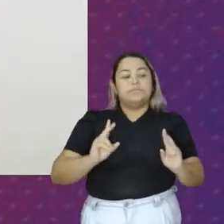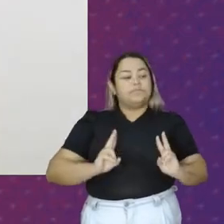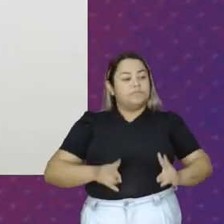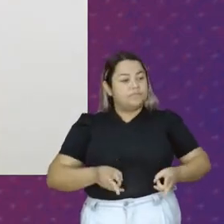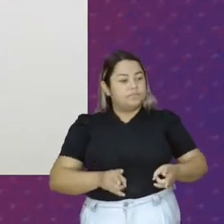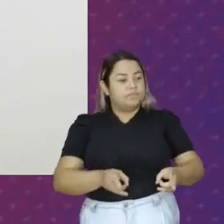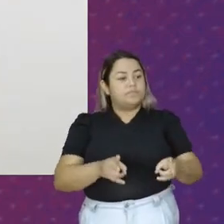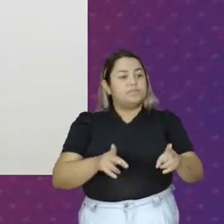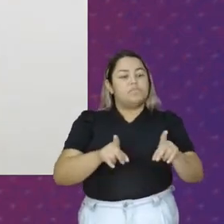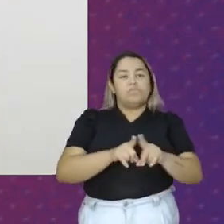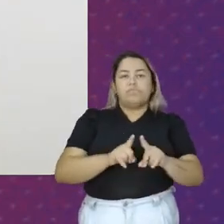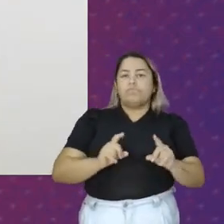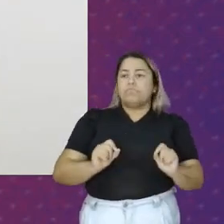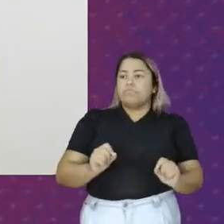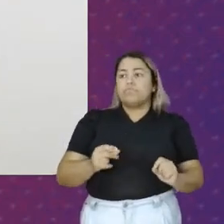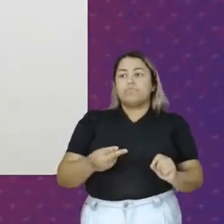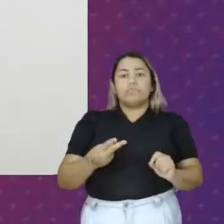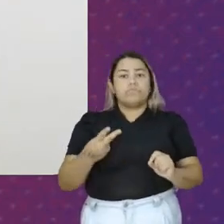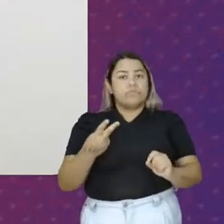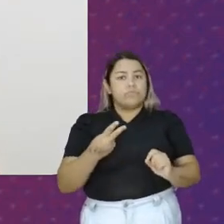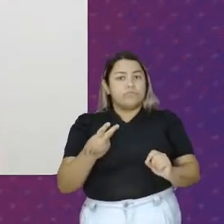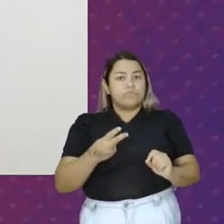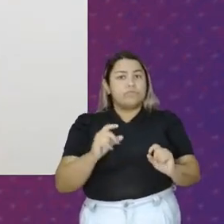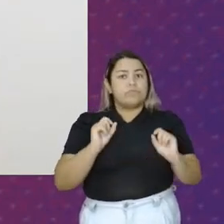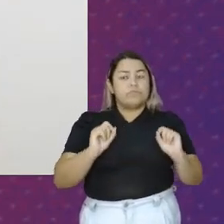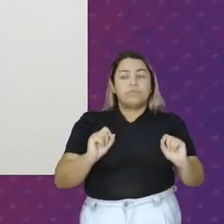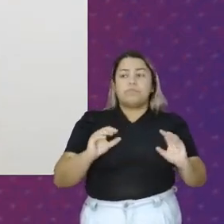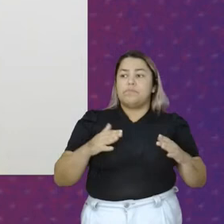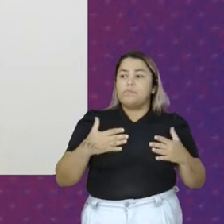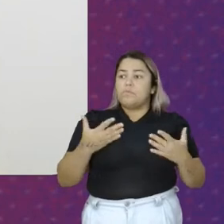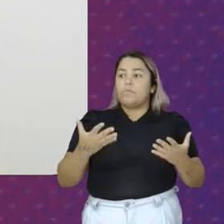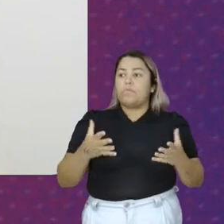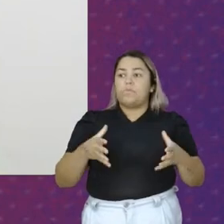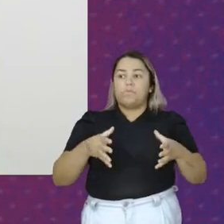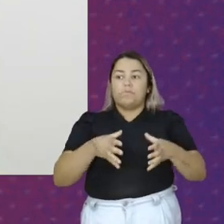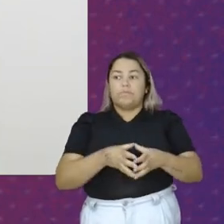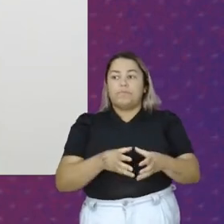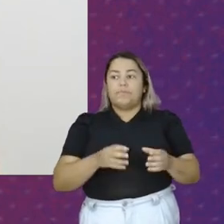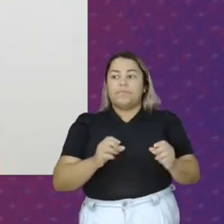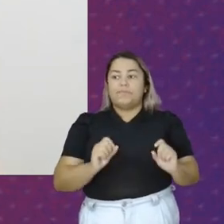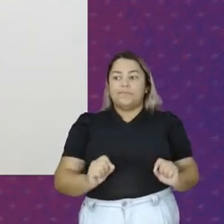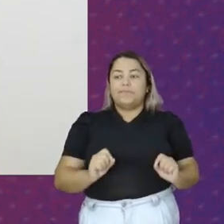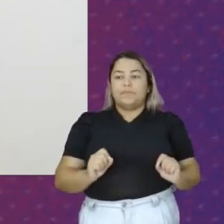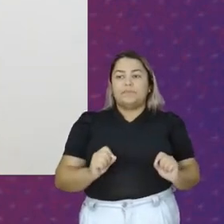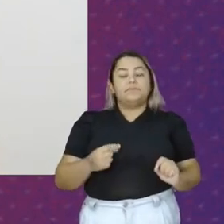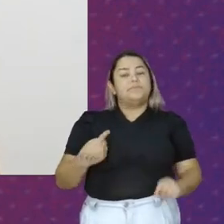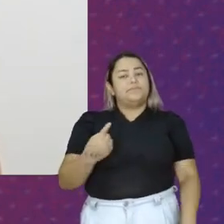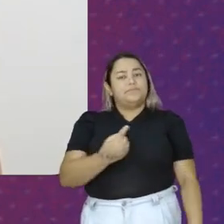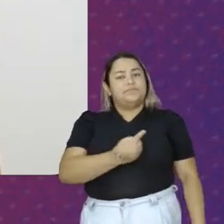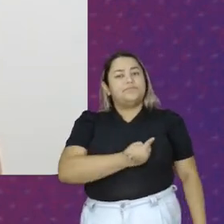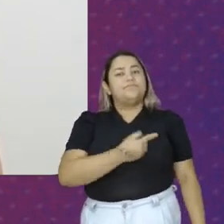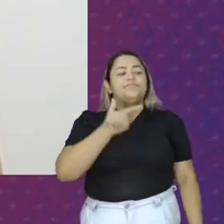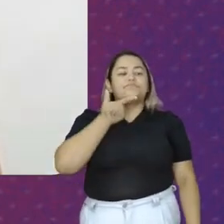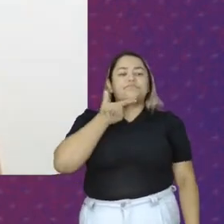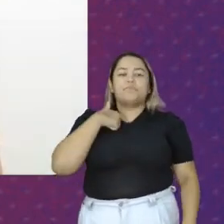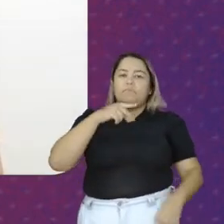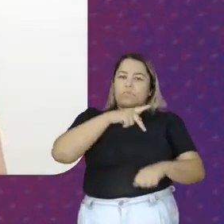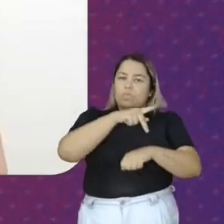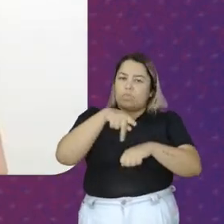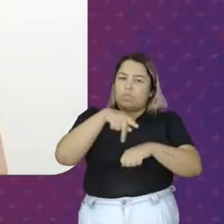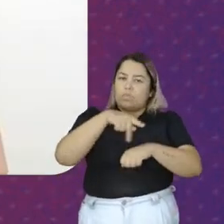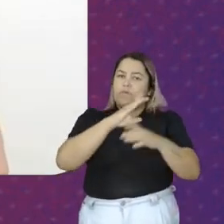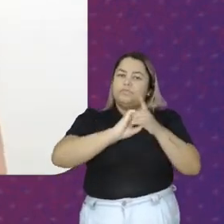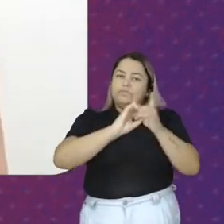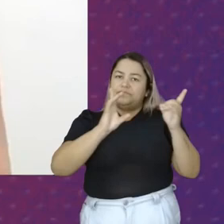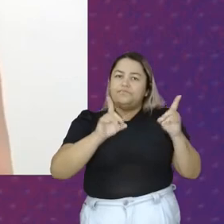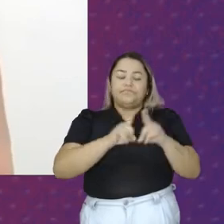sempre uma via de mão dupla, é um coletivo, né? E se nós queremos um país